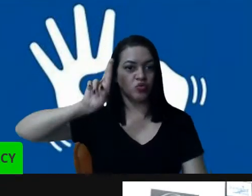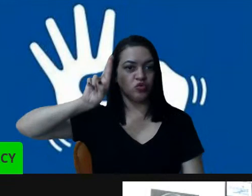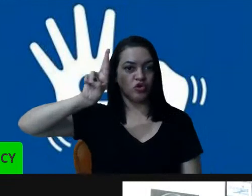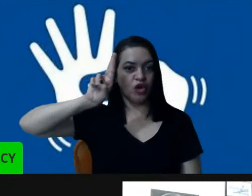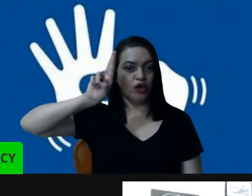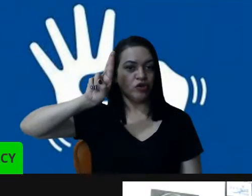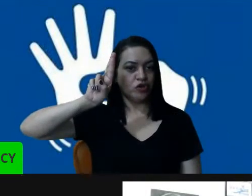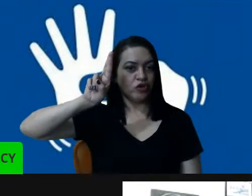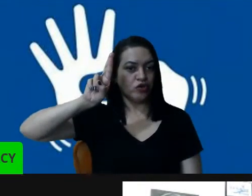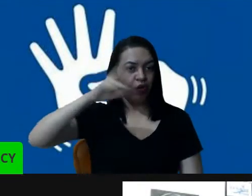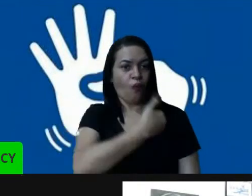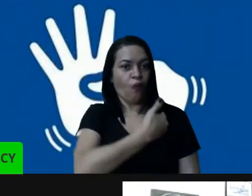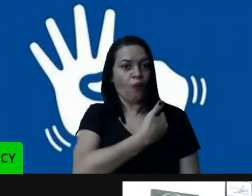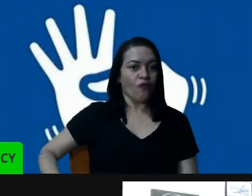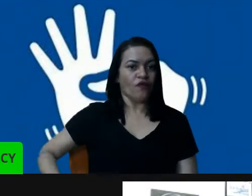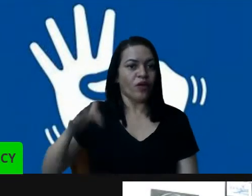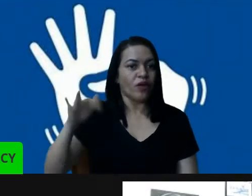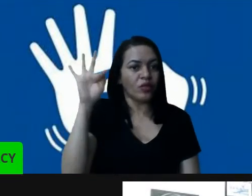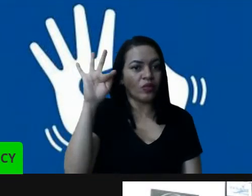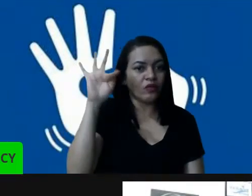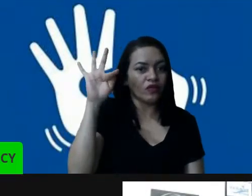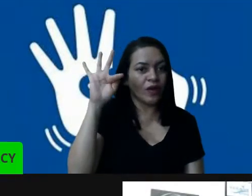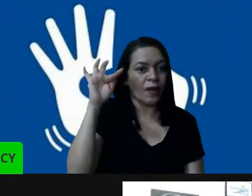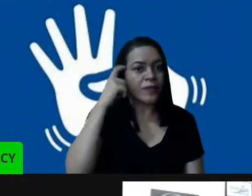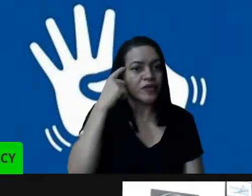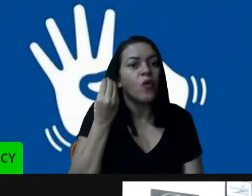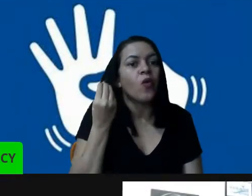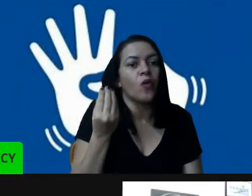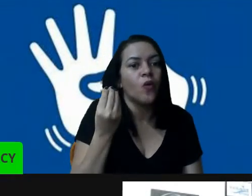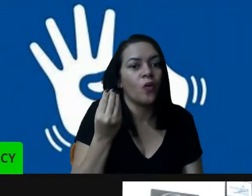pensar como essa informação